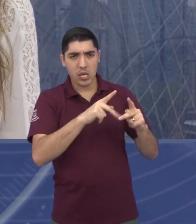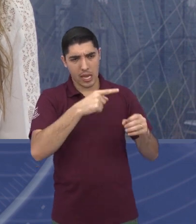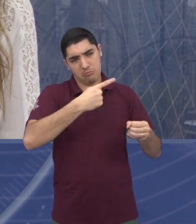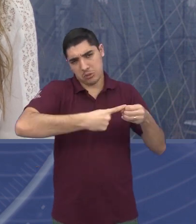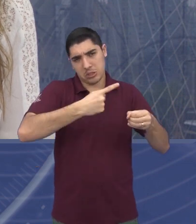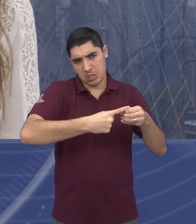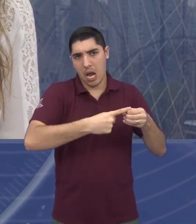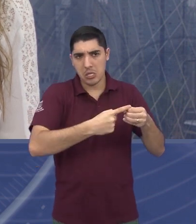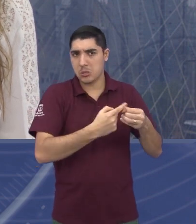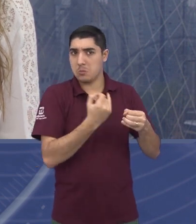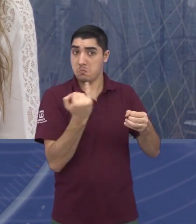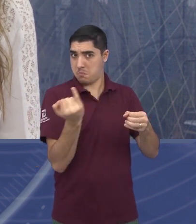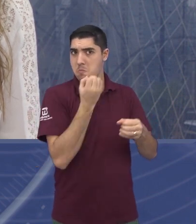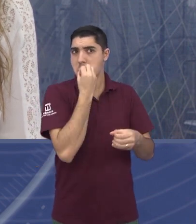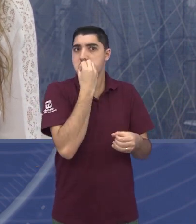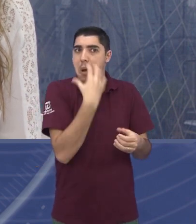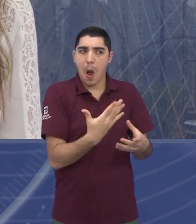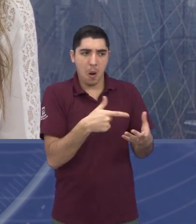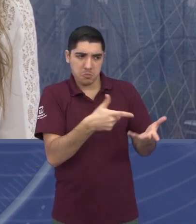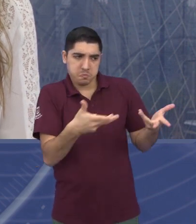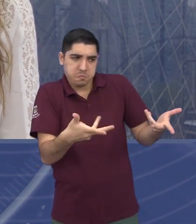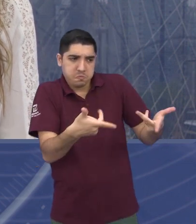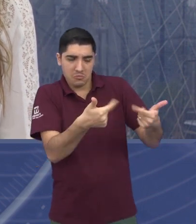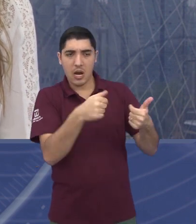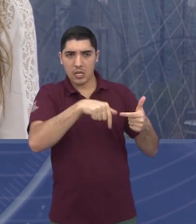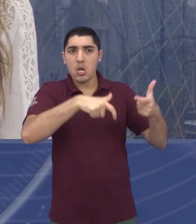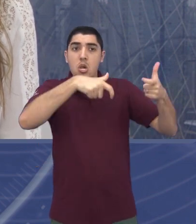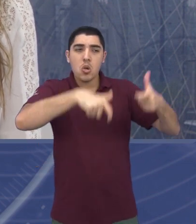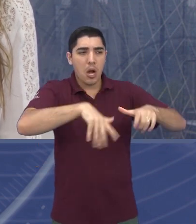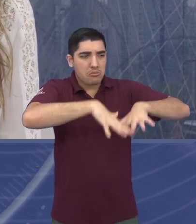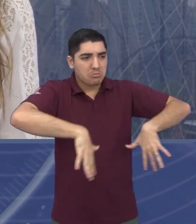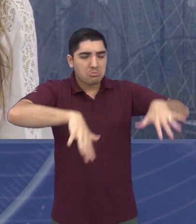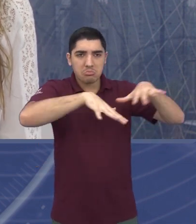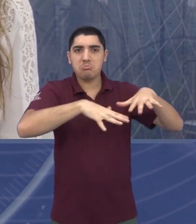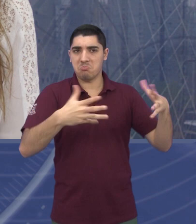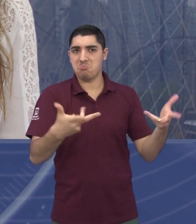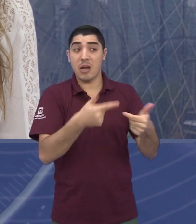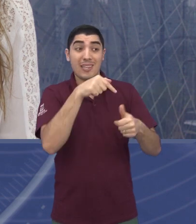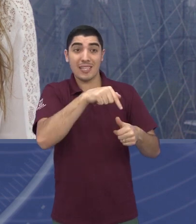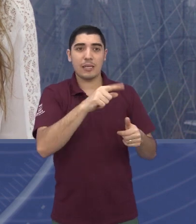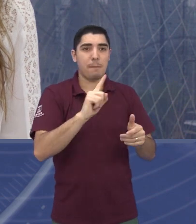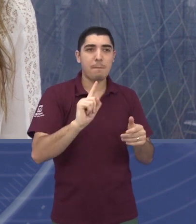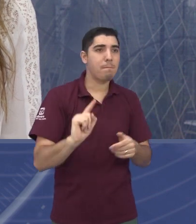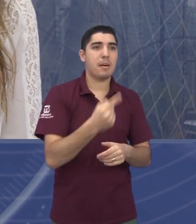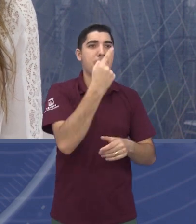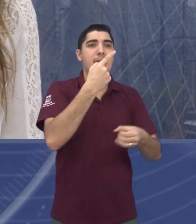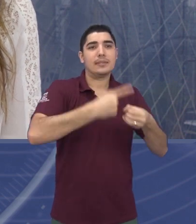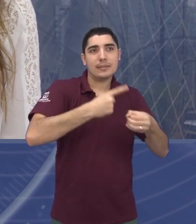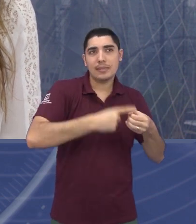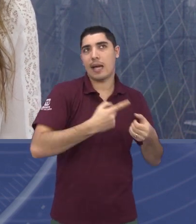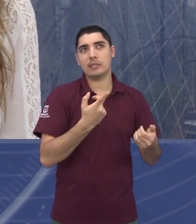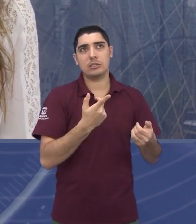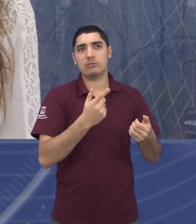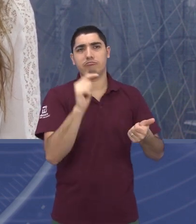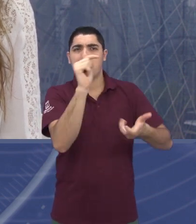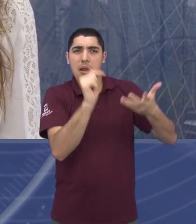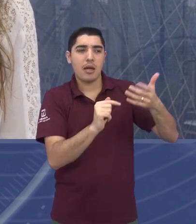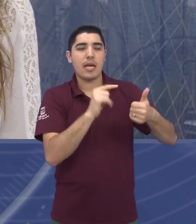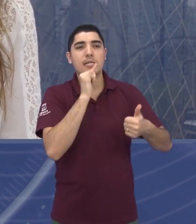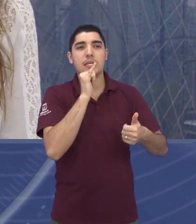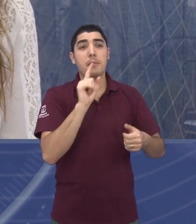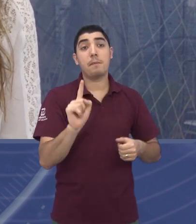cidade privilegiada, estamos numa região privilegiada ainda. É cidade pioneira em muitas coisas, primeira cidade inteligente do